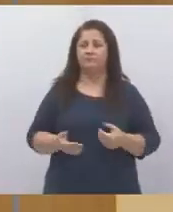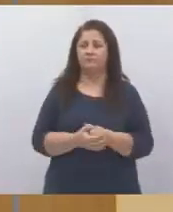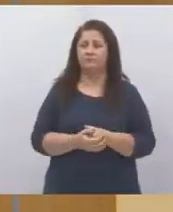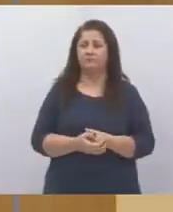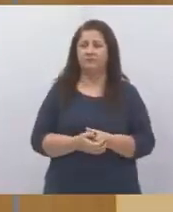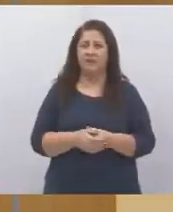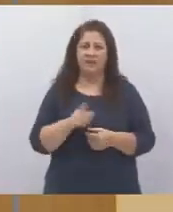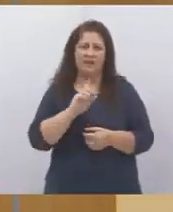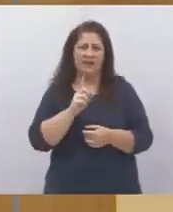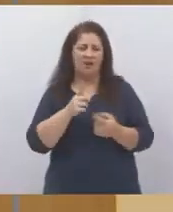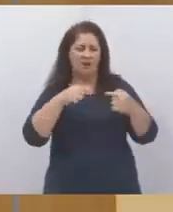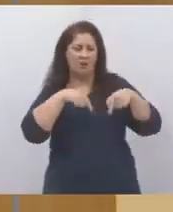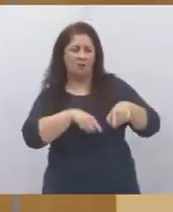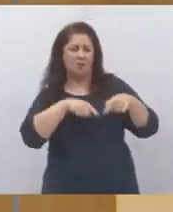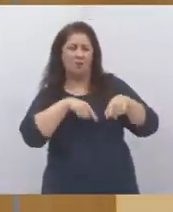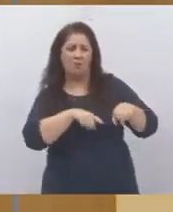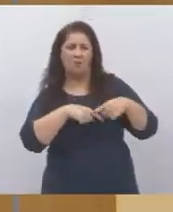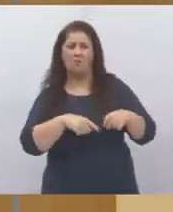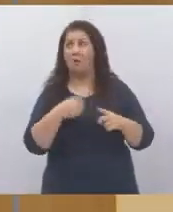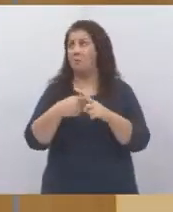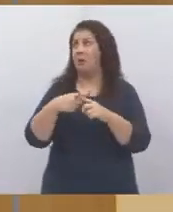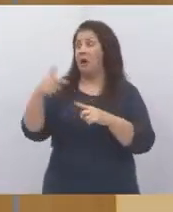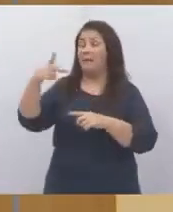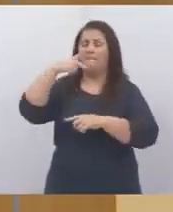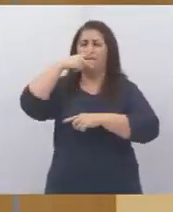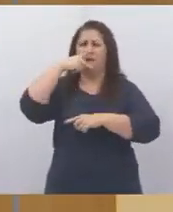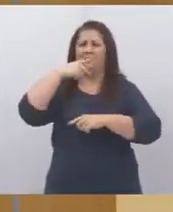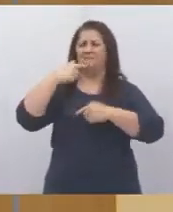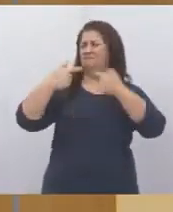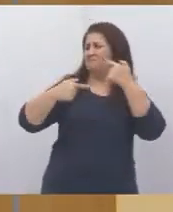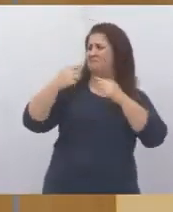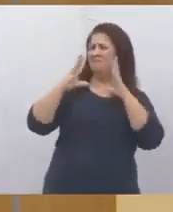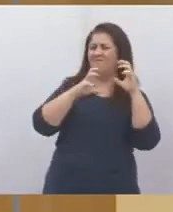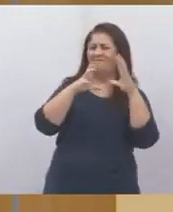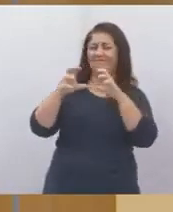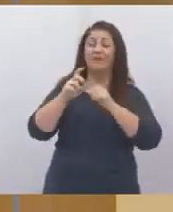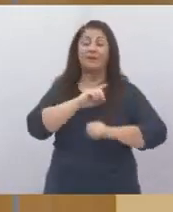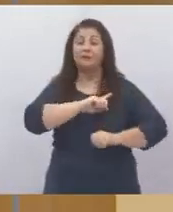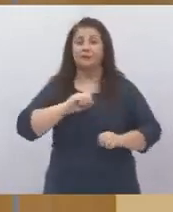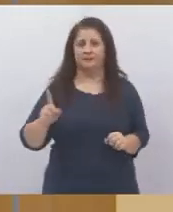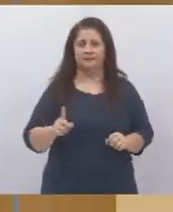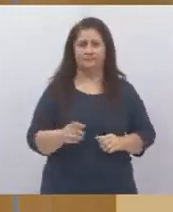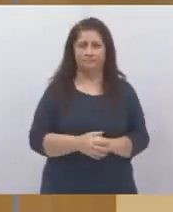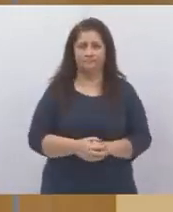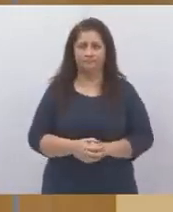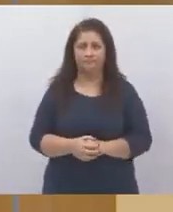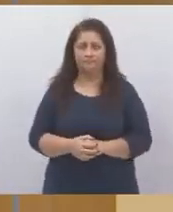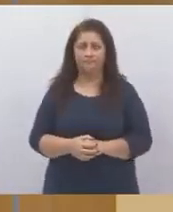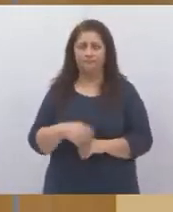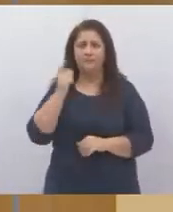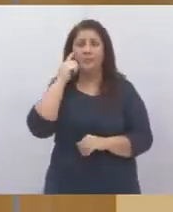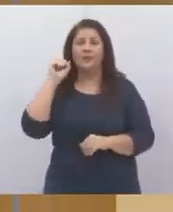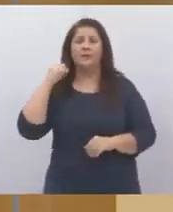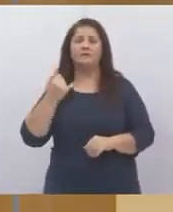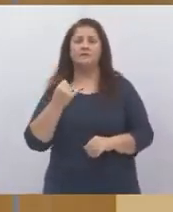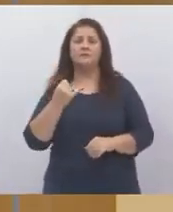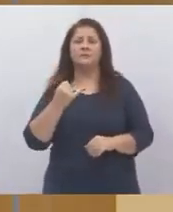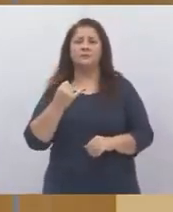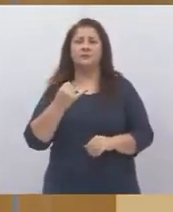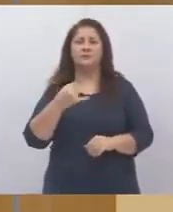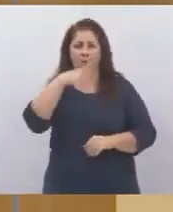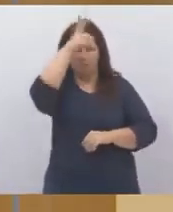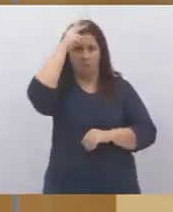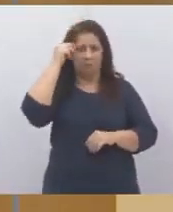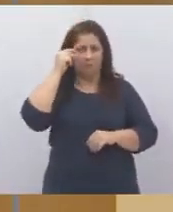oposição e unicamente parte da área briguinha as políticas não eu acho que é o seguinte se um governo